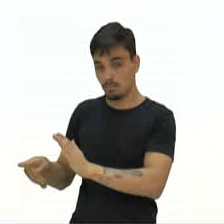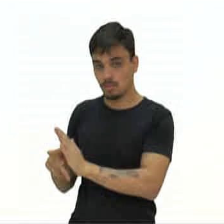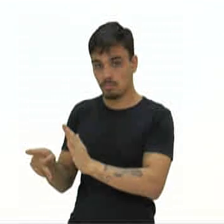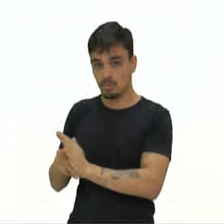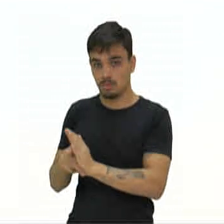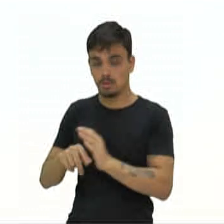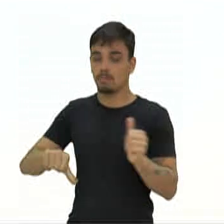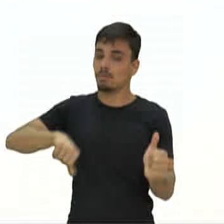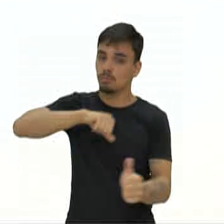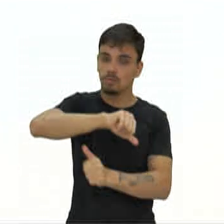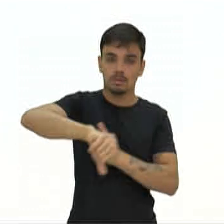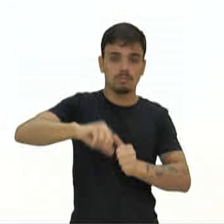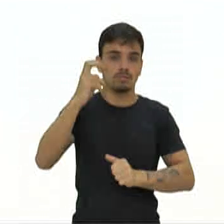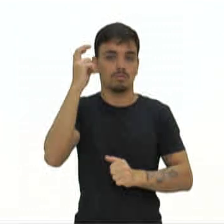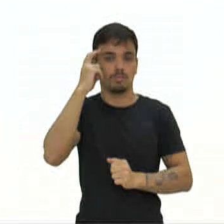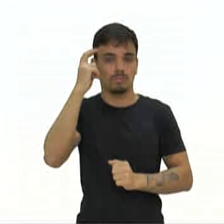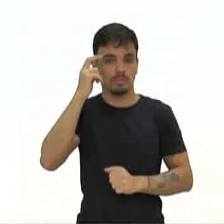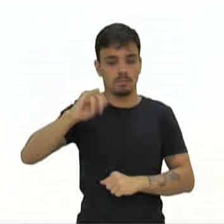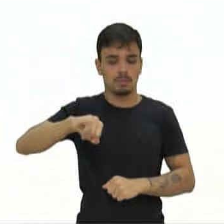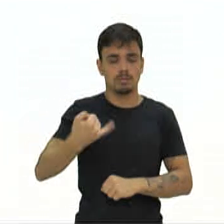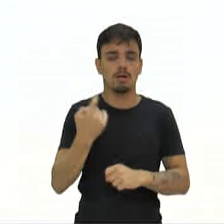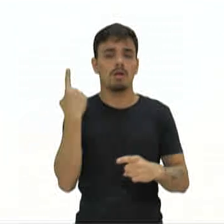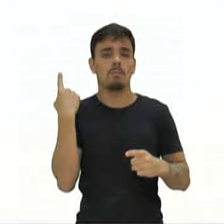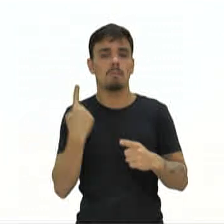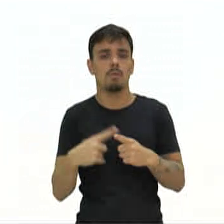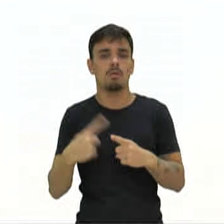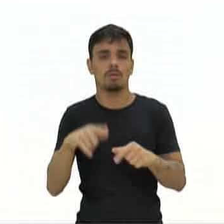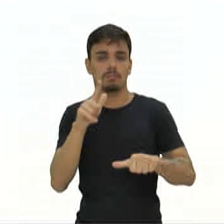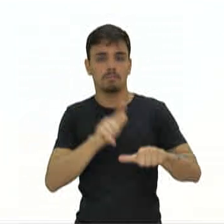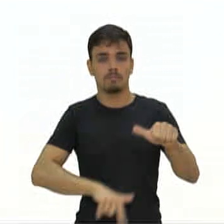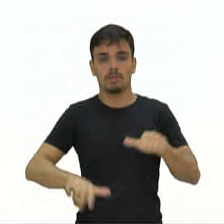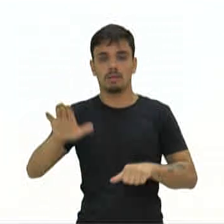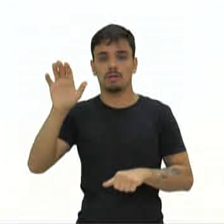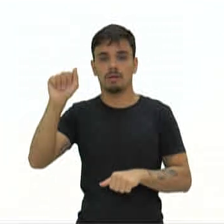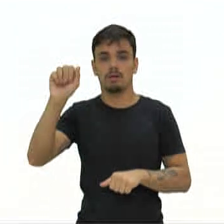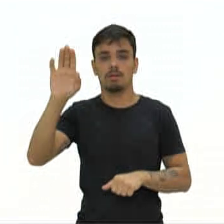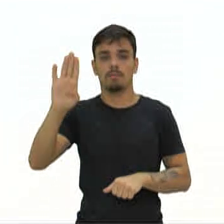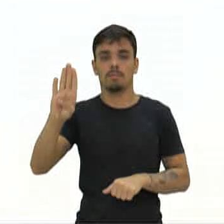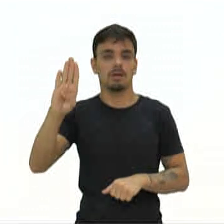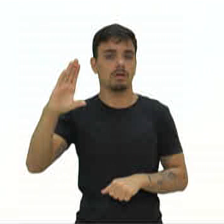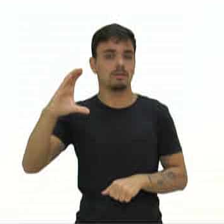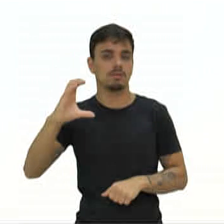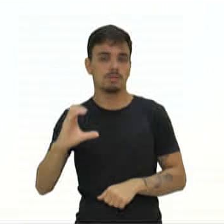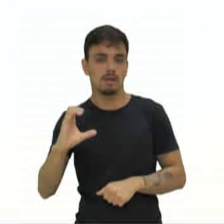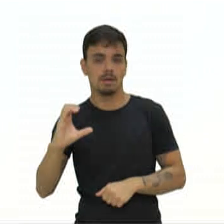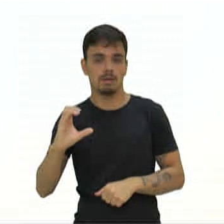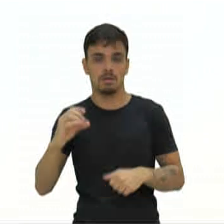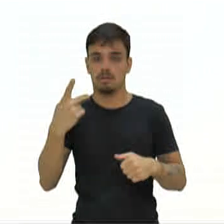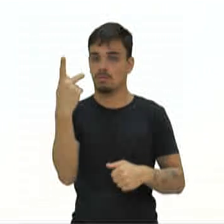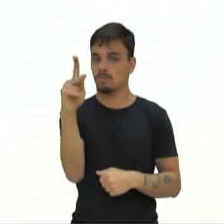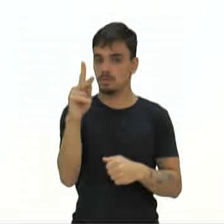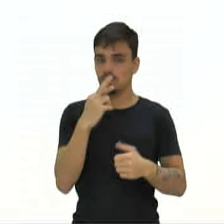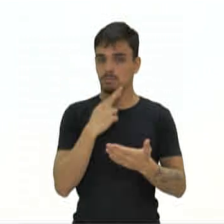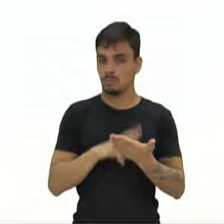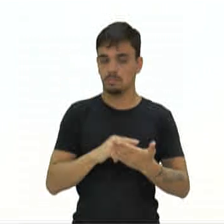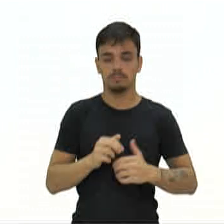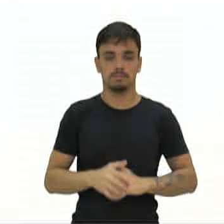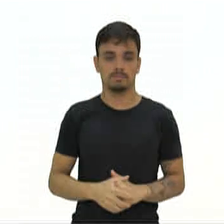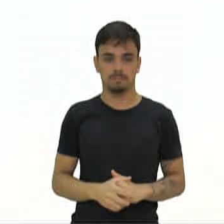cultura é vantajosa. Por quê? Letra A, B ou C? Tua vez.